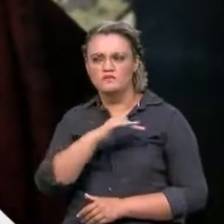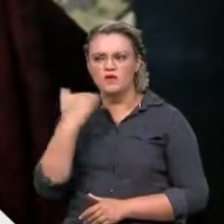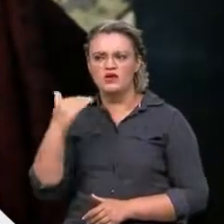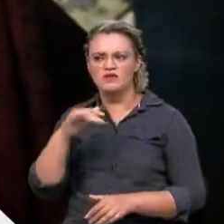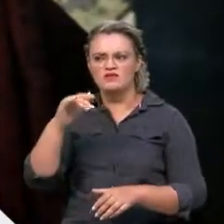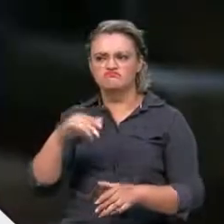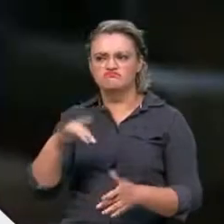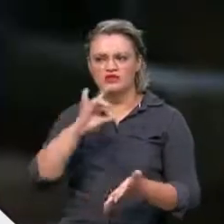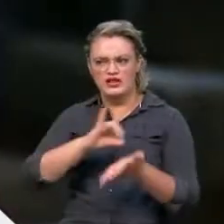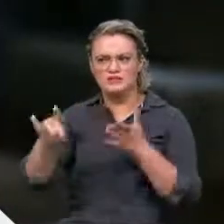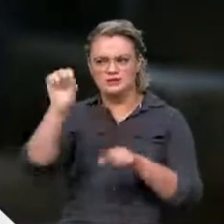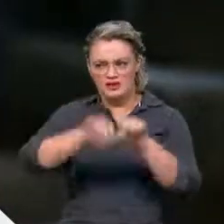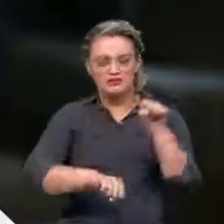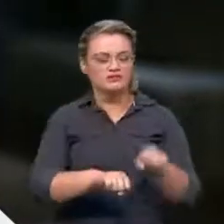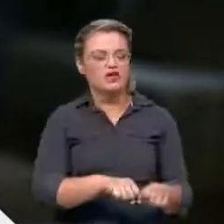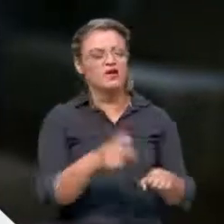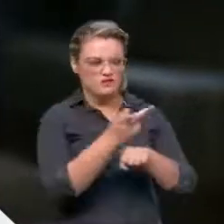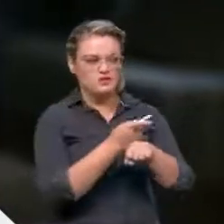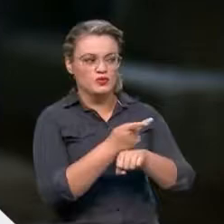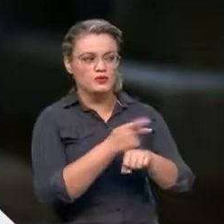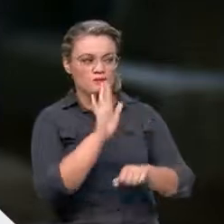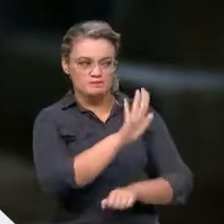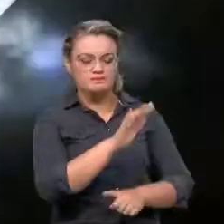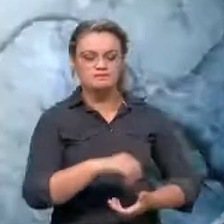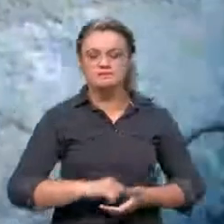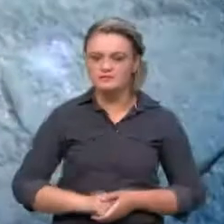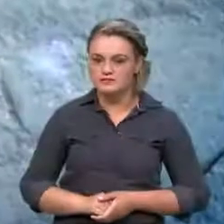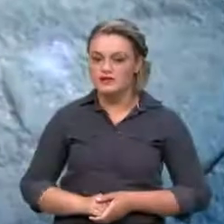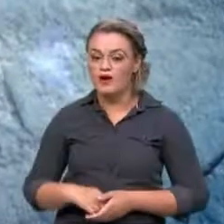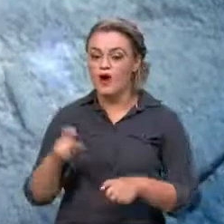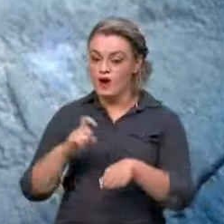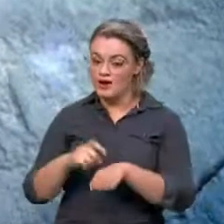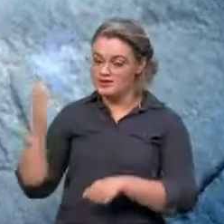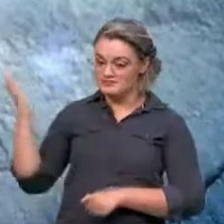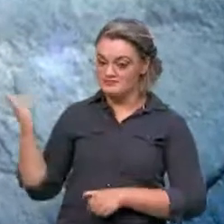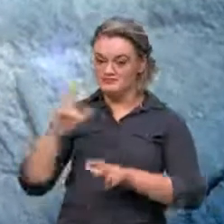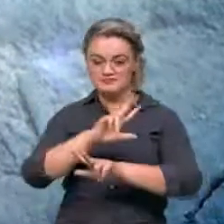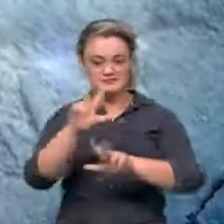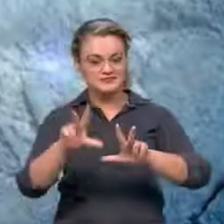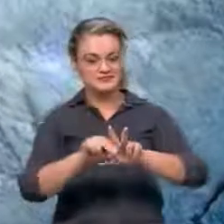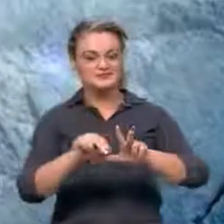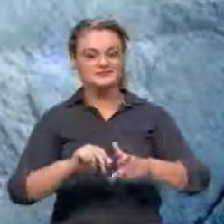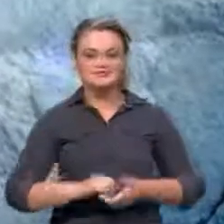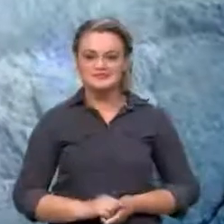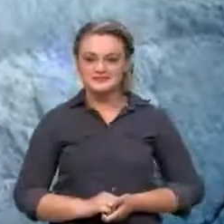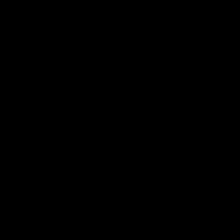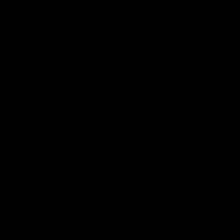de inimigos do reino. Vou providenciar uma nova e definitiva busca. 8:30 da noite na TV Brasil.